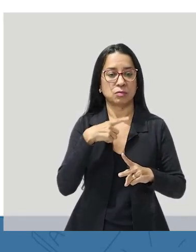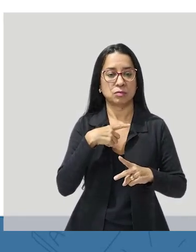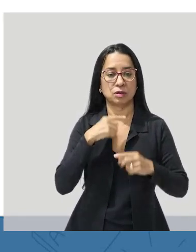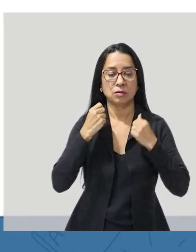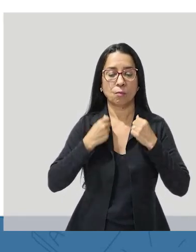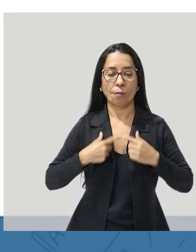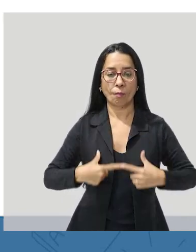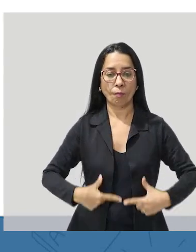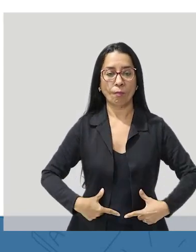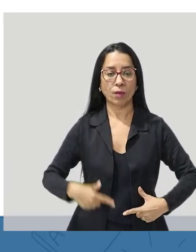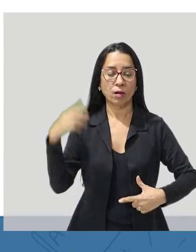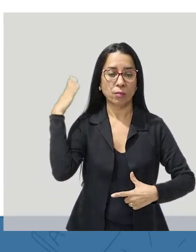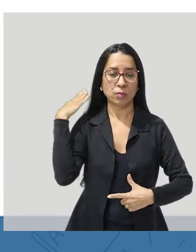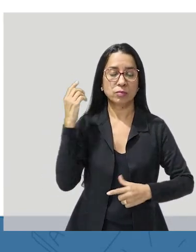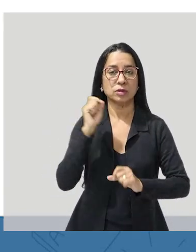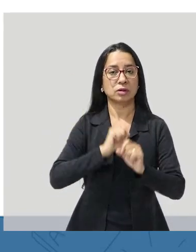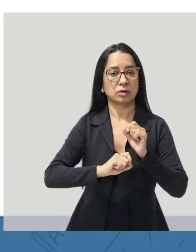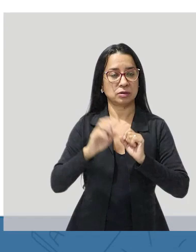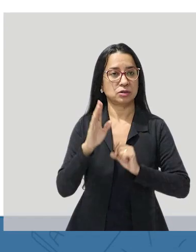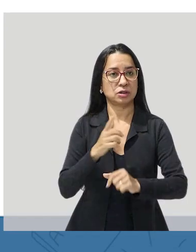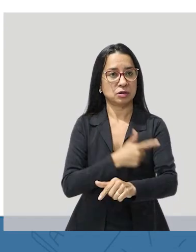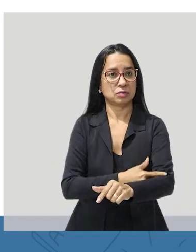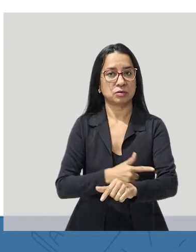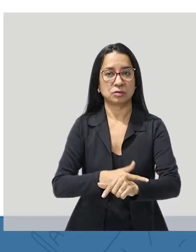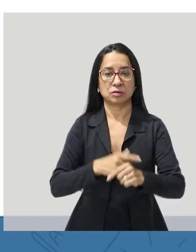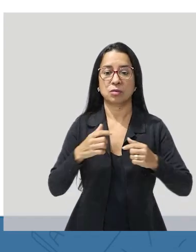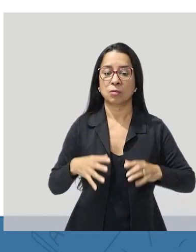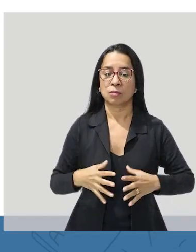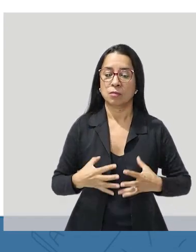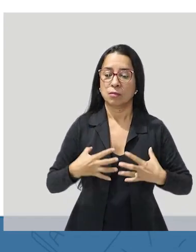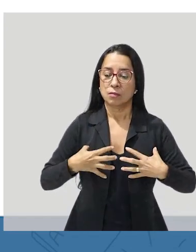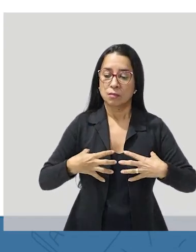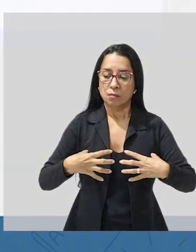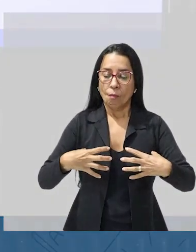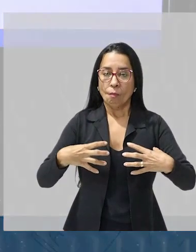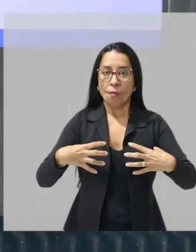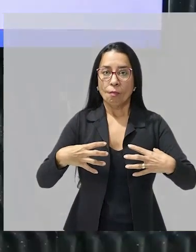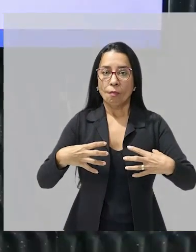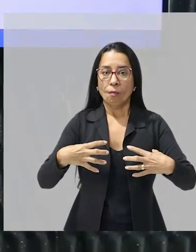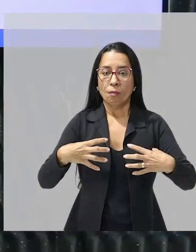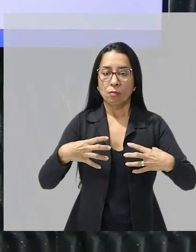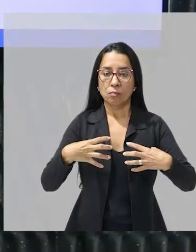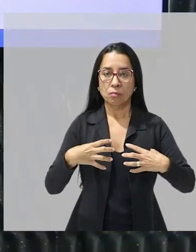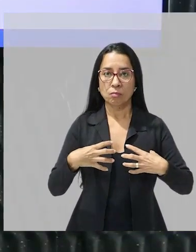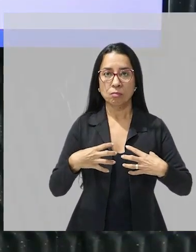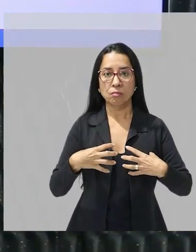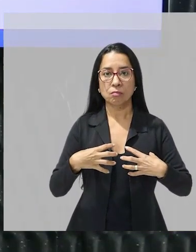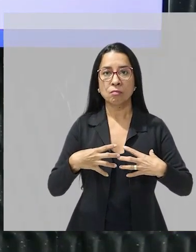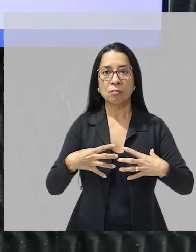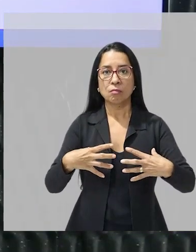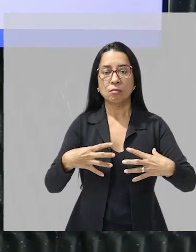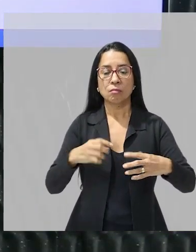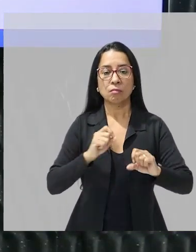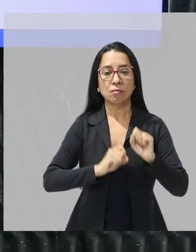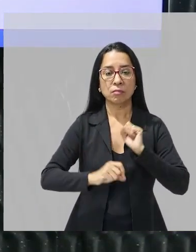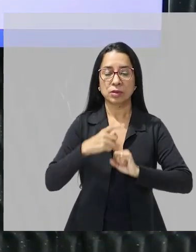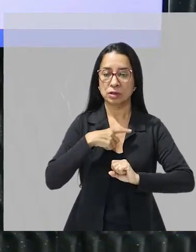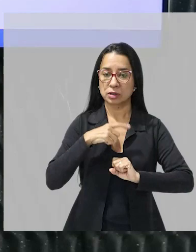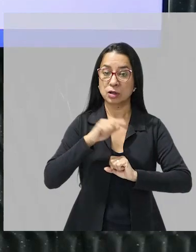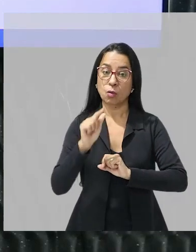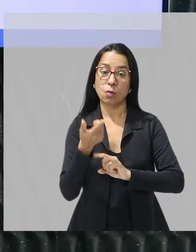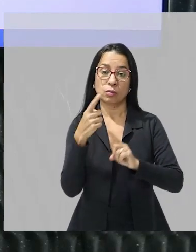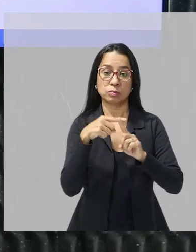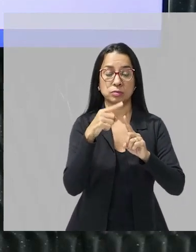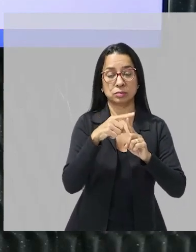acostumado, que é essa que você enche o pulmão e libera o ar do pulmão, né? E tem esse outro